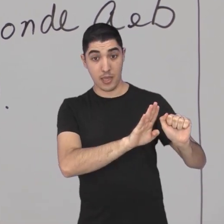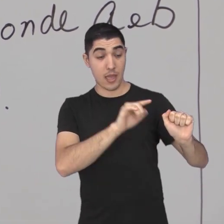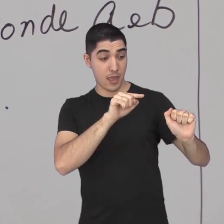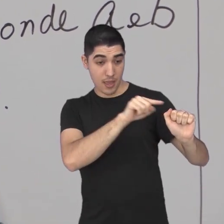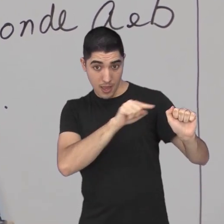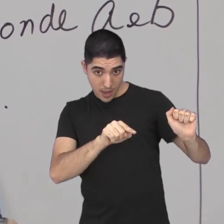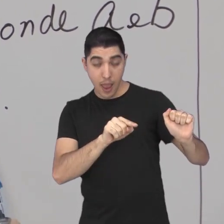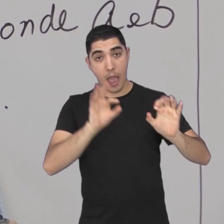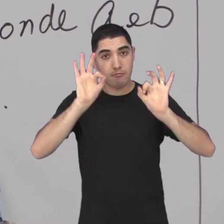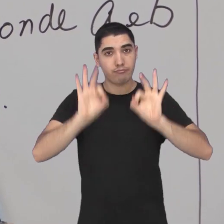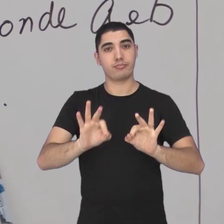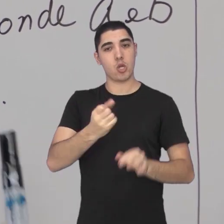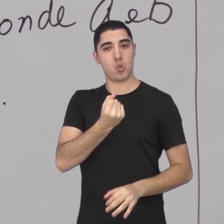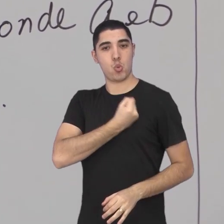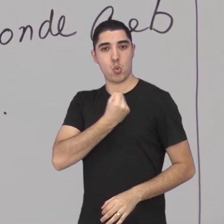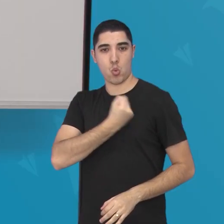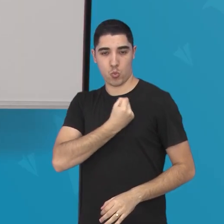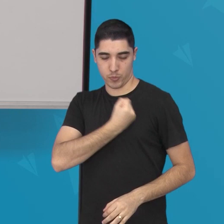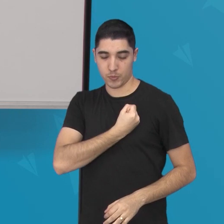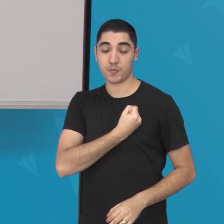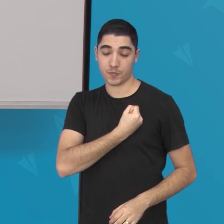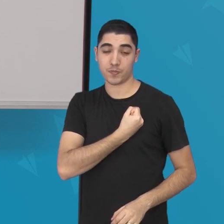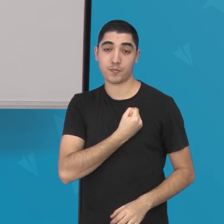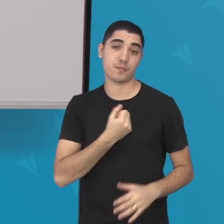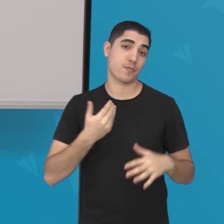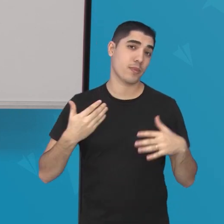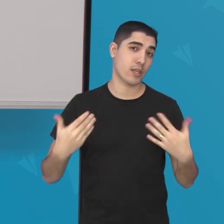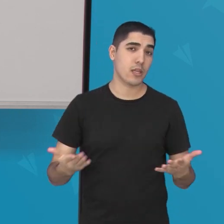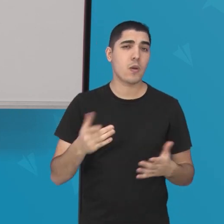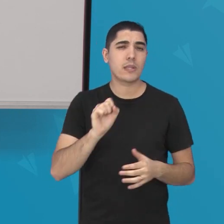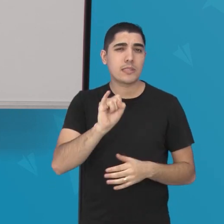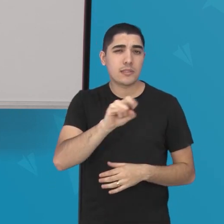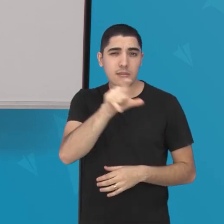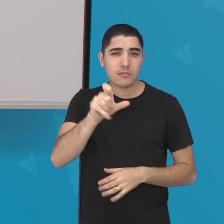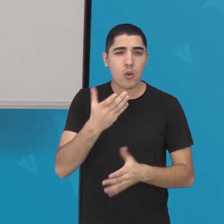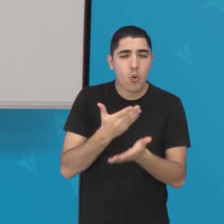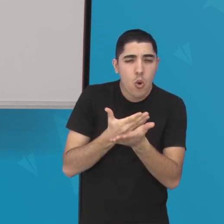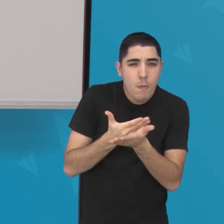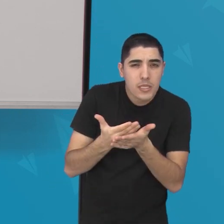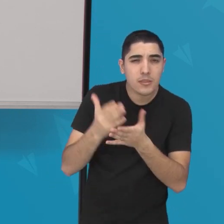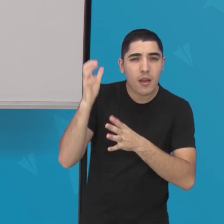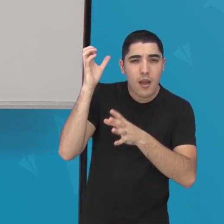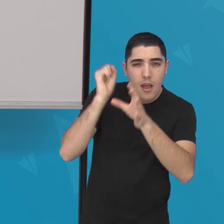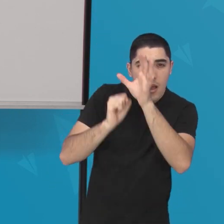obrigatoriamente deve ser diferente de zero. Quem está começando a ver equação